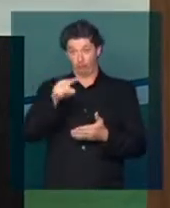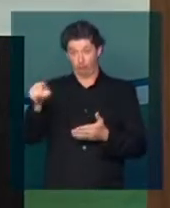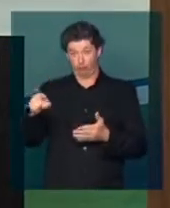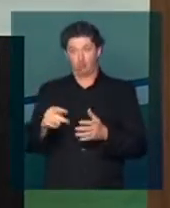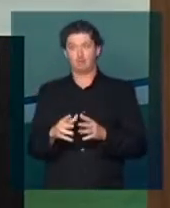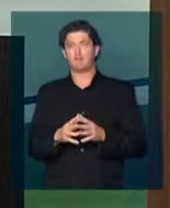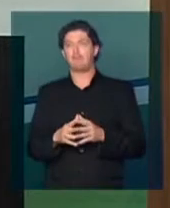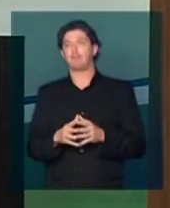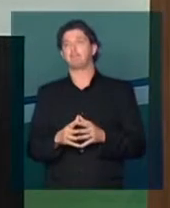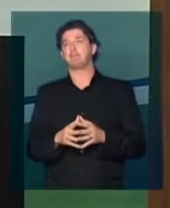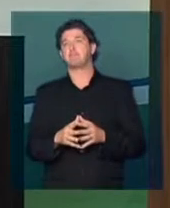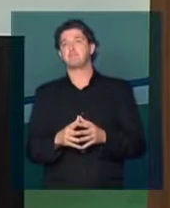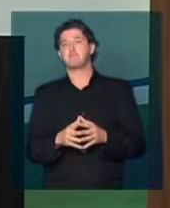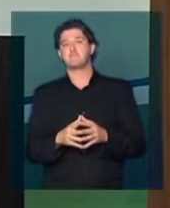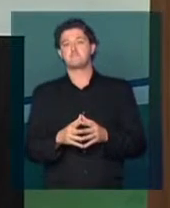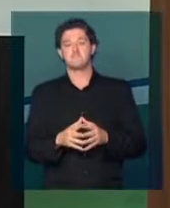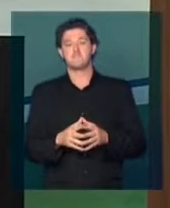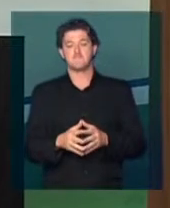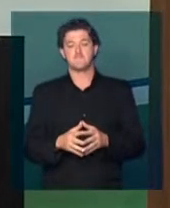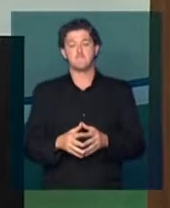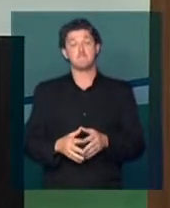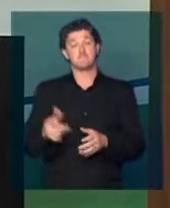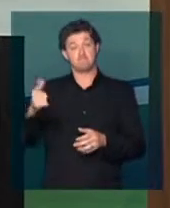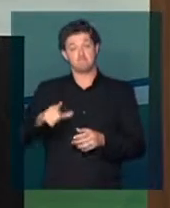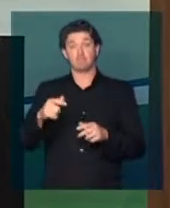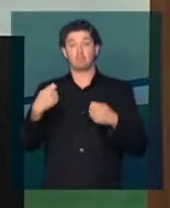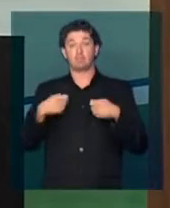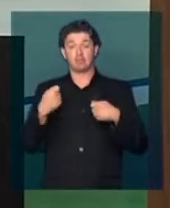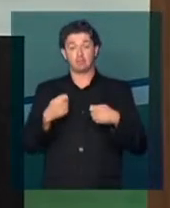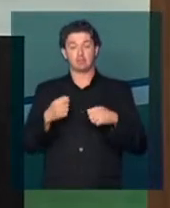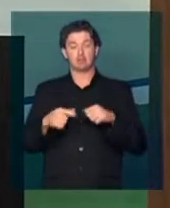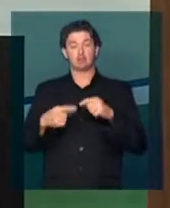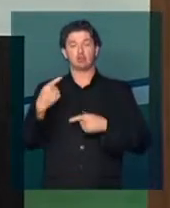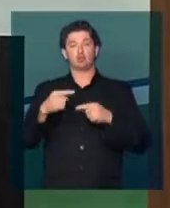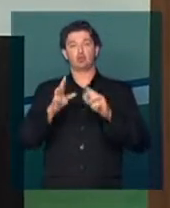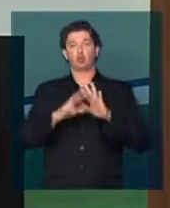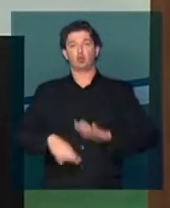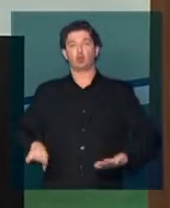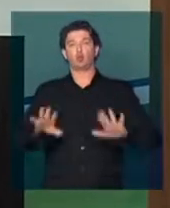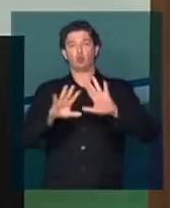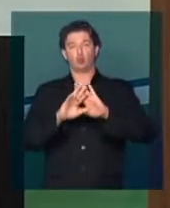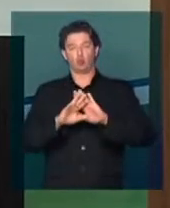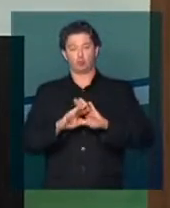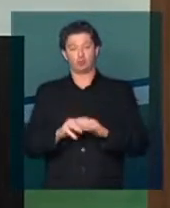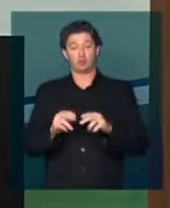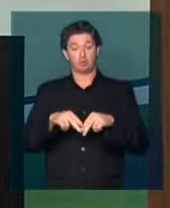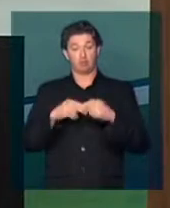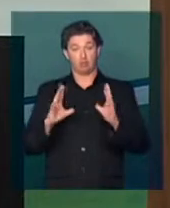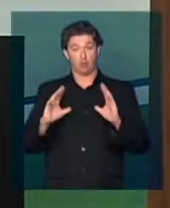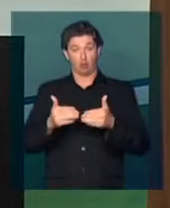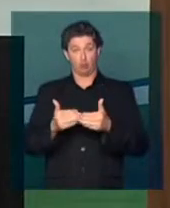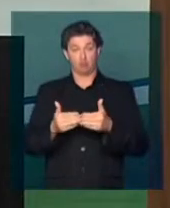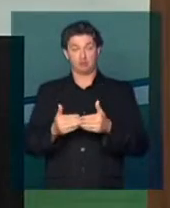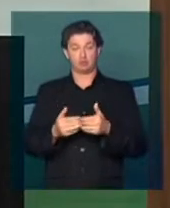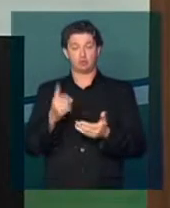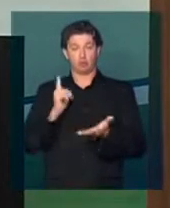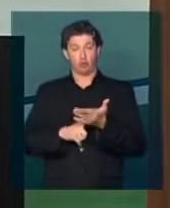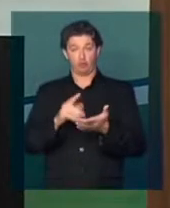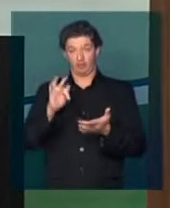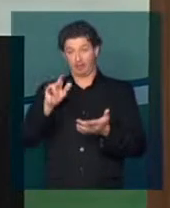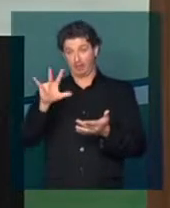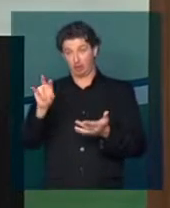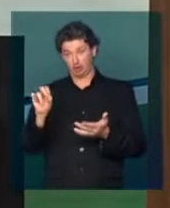aposto. Mais do que isso, a gente tem que discutir o conjunto. Para isso, a comissão do Pacto Federativo que nós